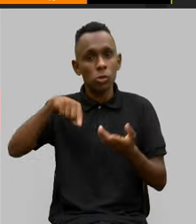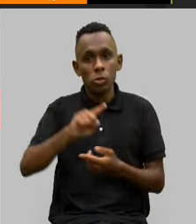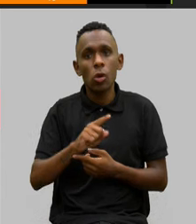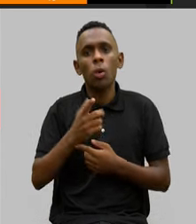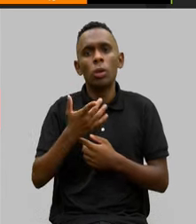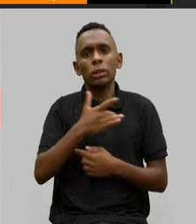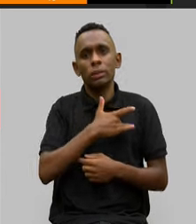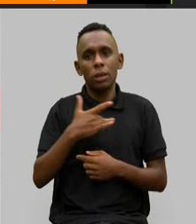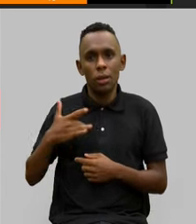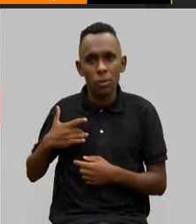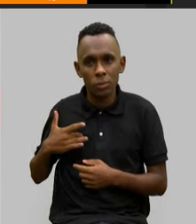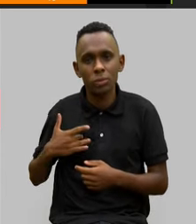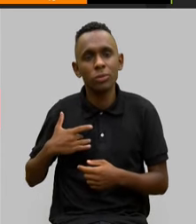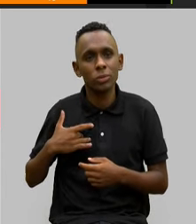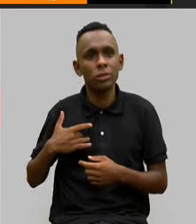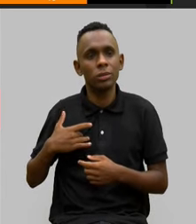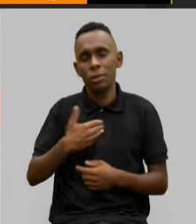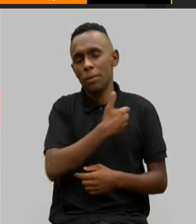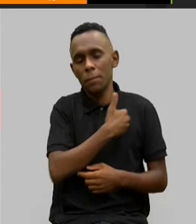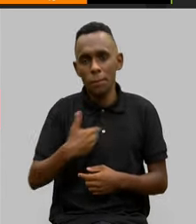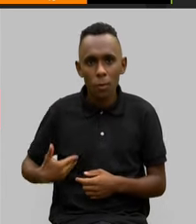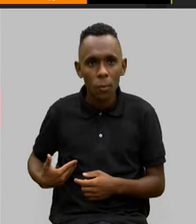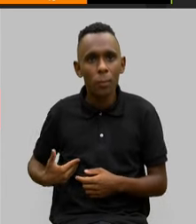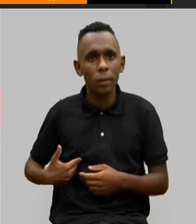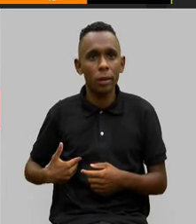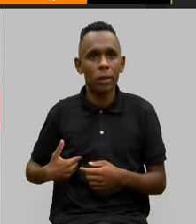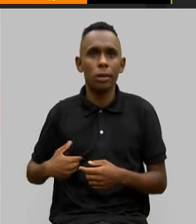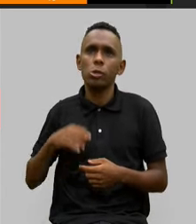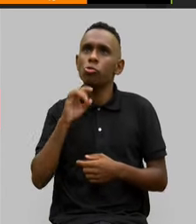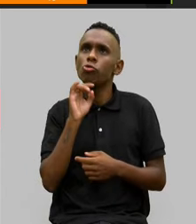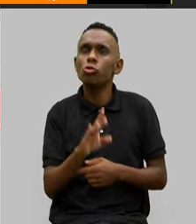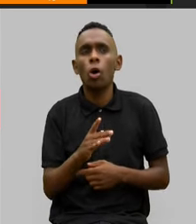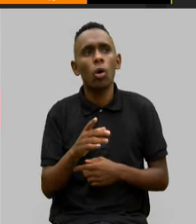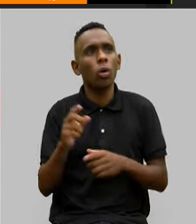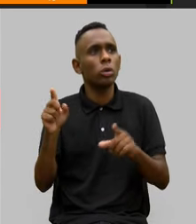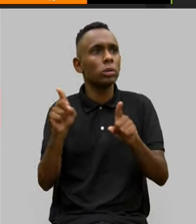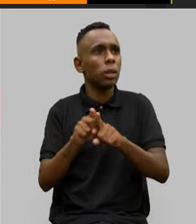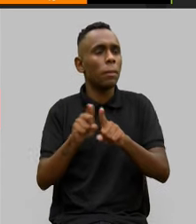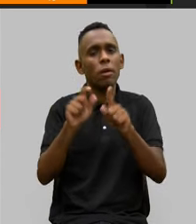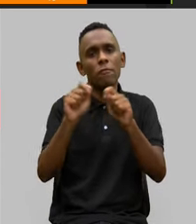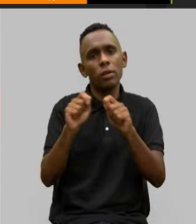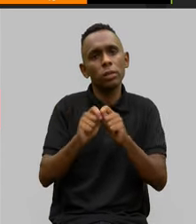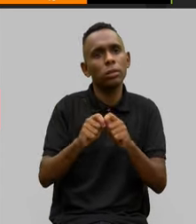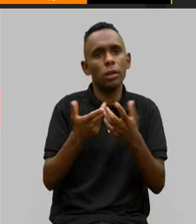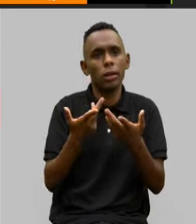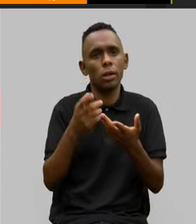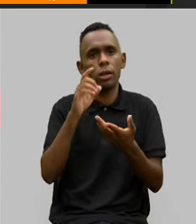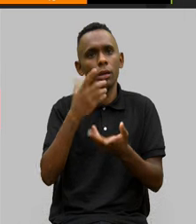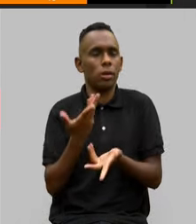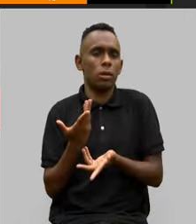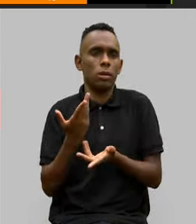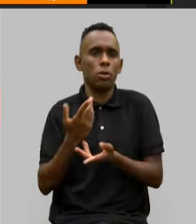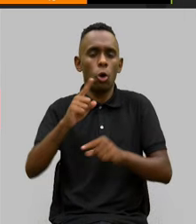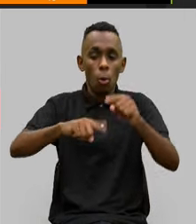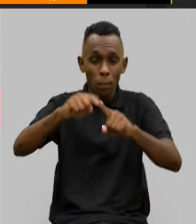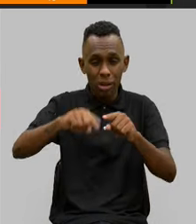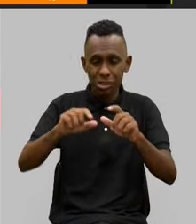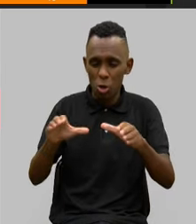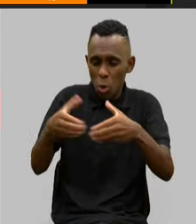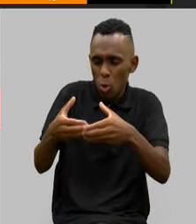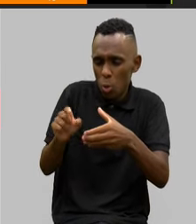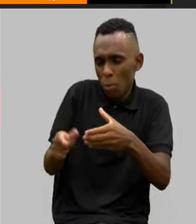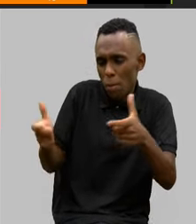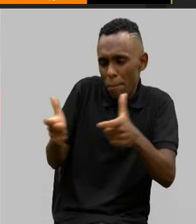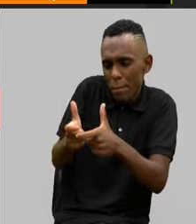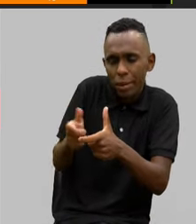saúde pública não faz sentido a gente tá só fazendo para um produto que a gente sabe que é para uma pequena ela da